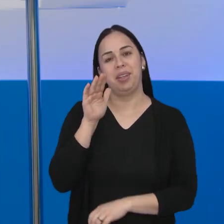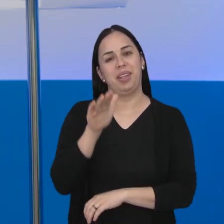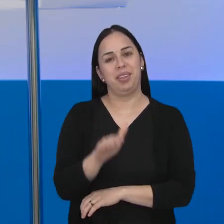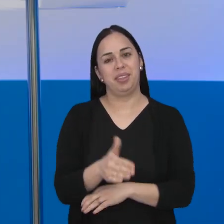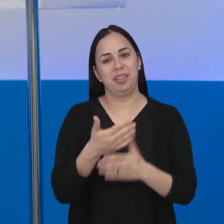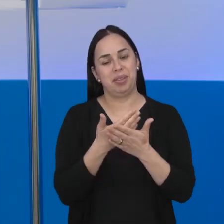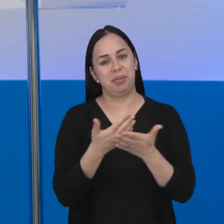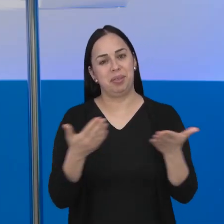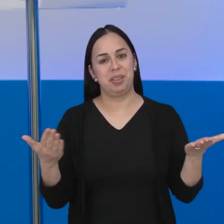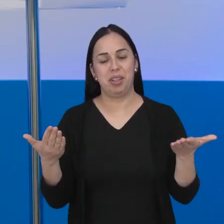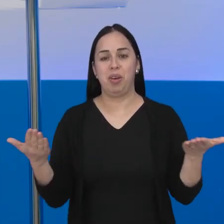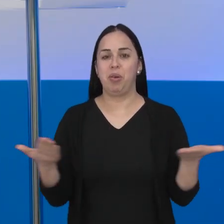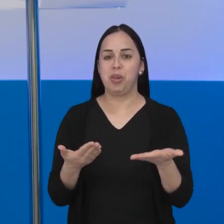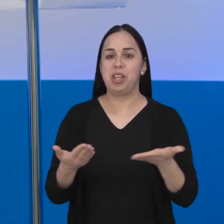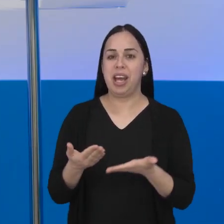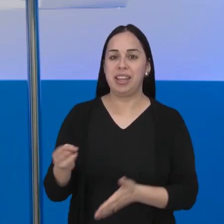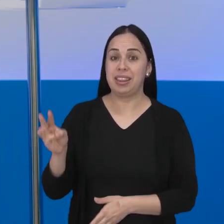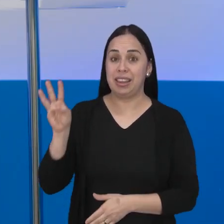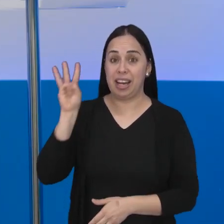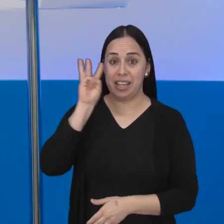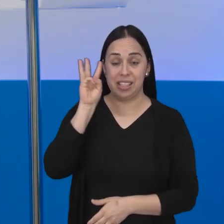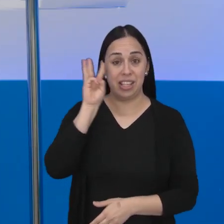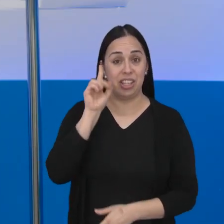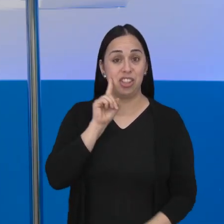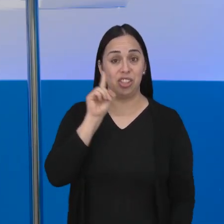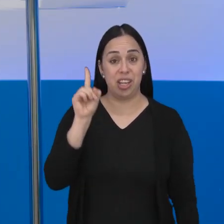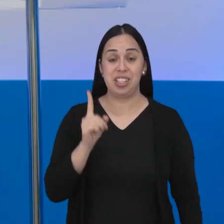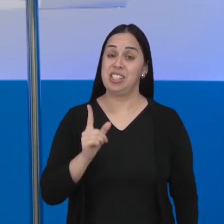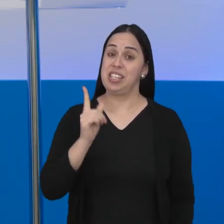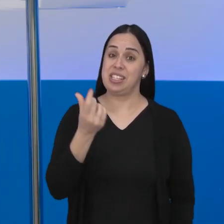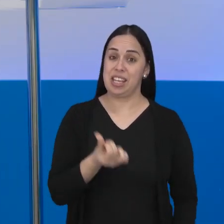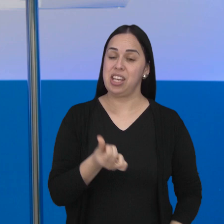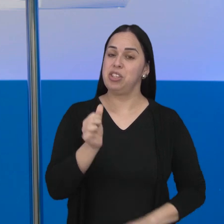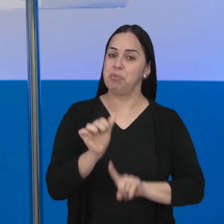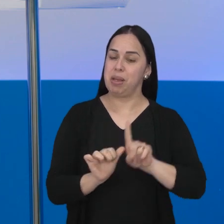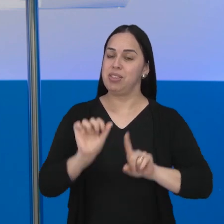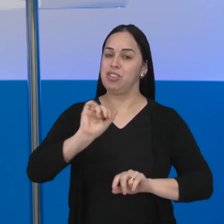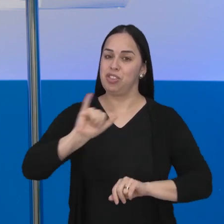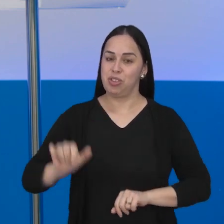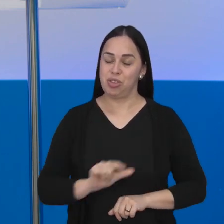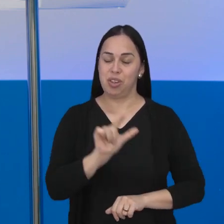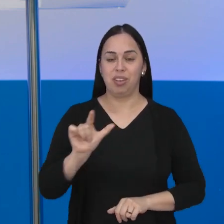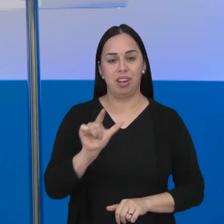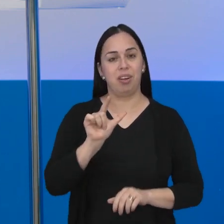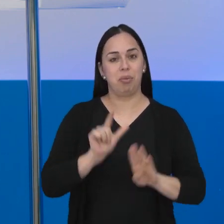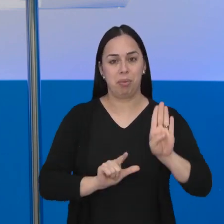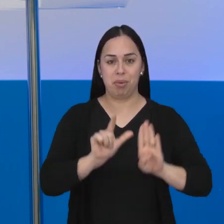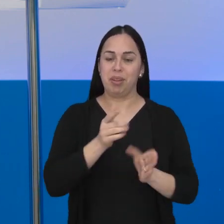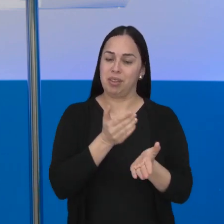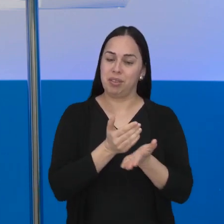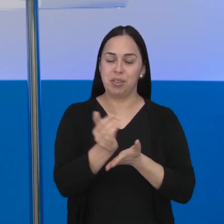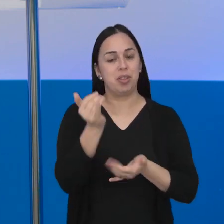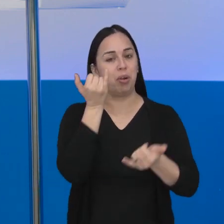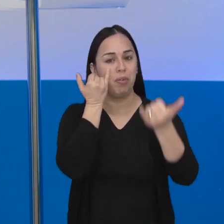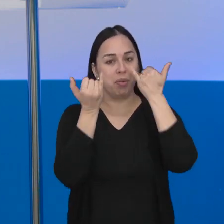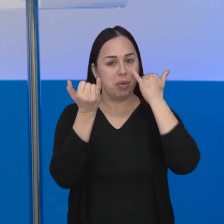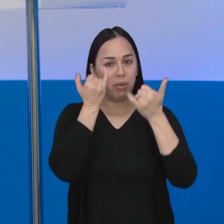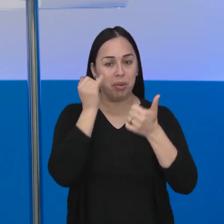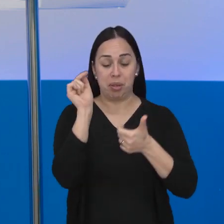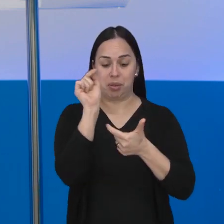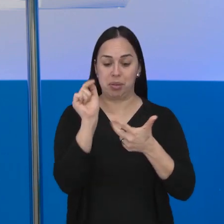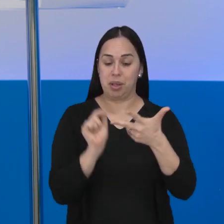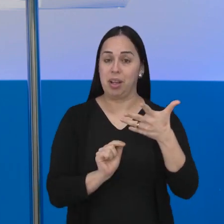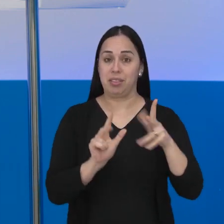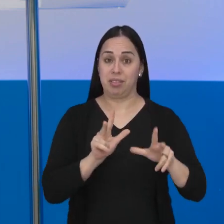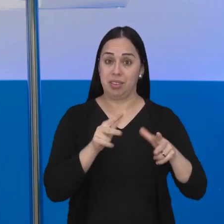Muito boa tarde para você. Hoje é terça-feira, dia 16 de julho, e está começando mais um Boletim Legislativo, sempre com muita informação